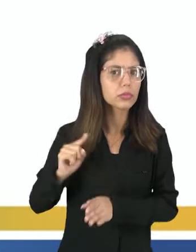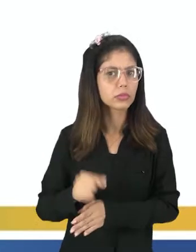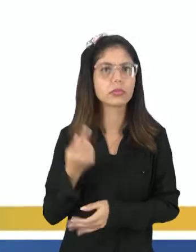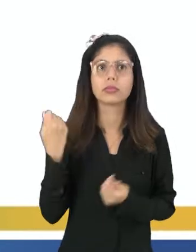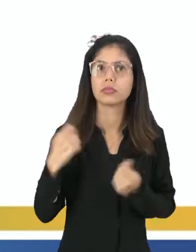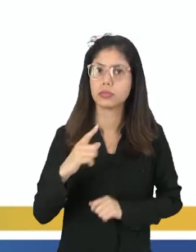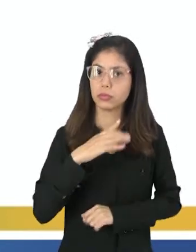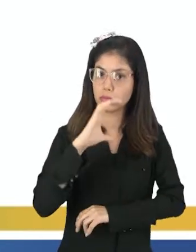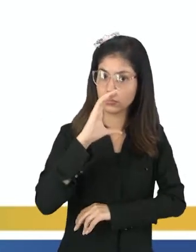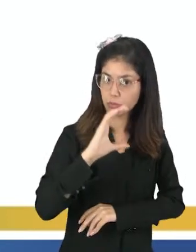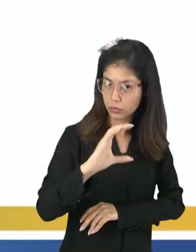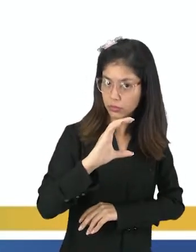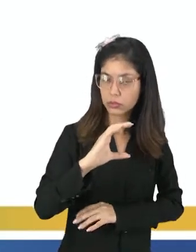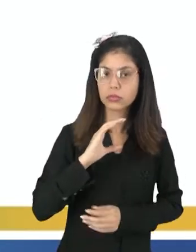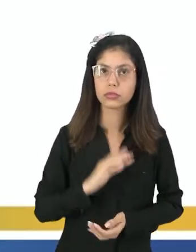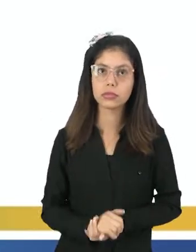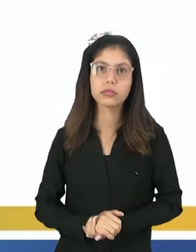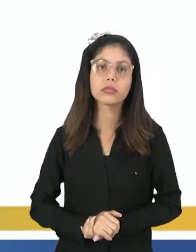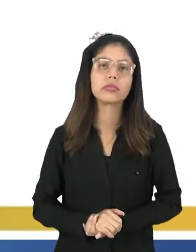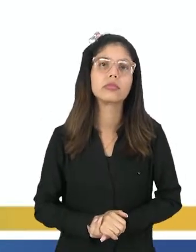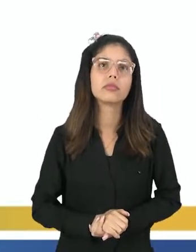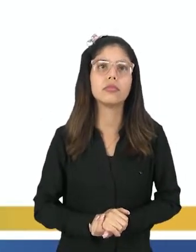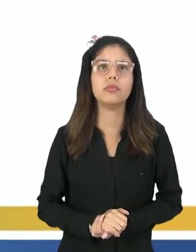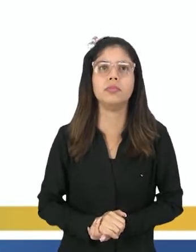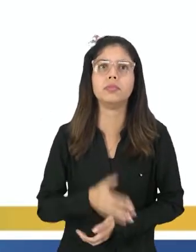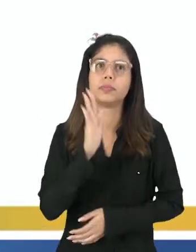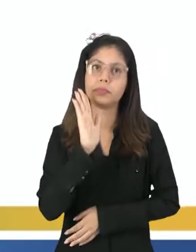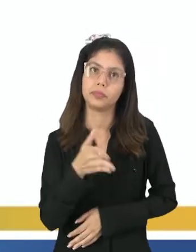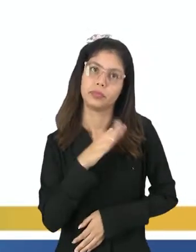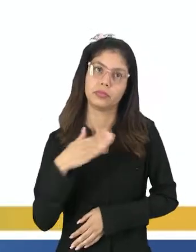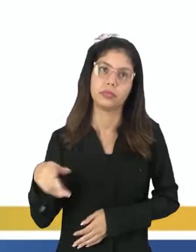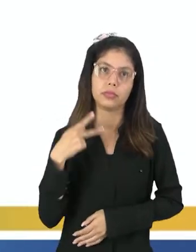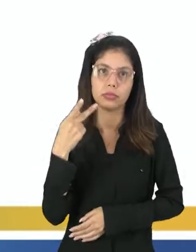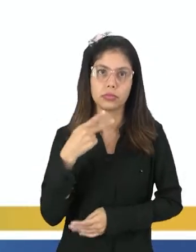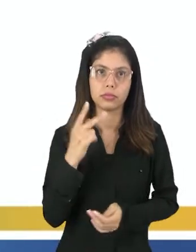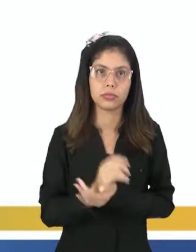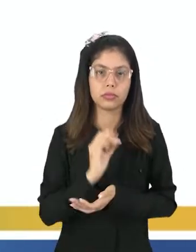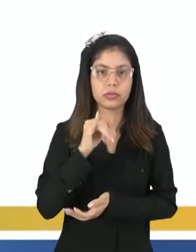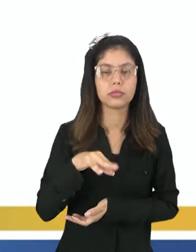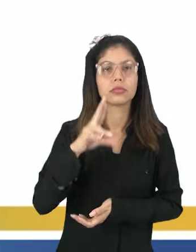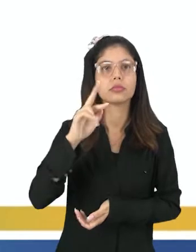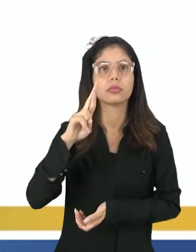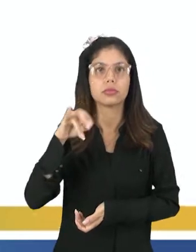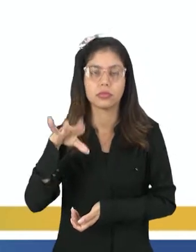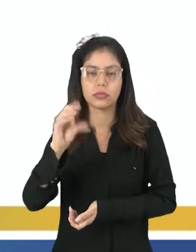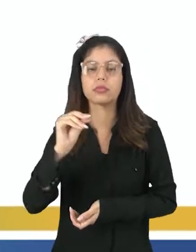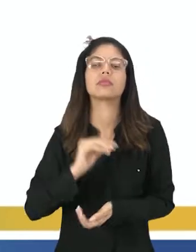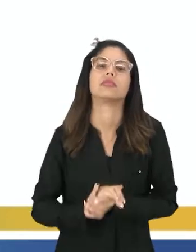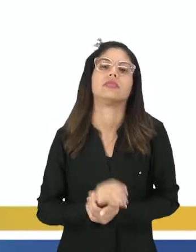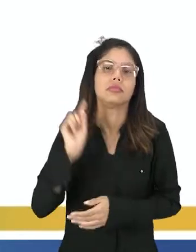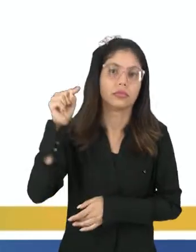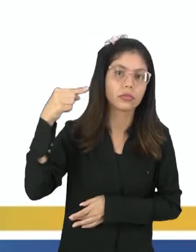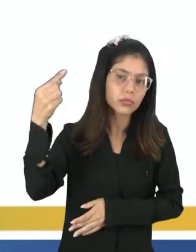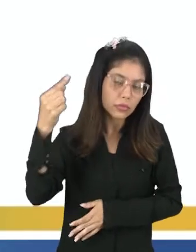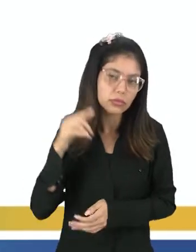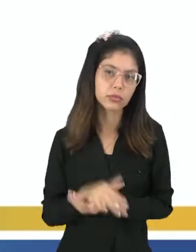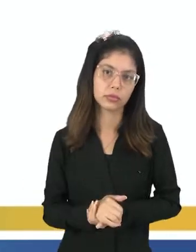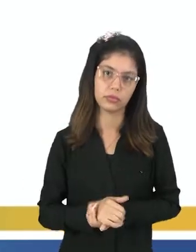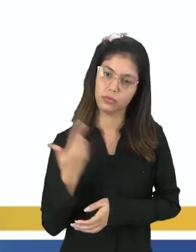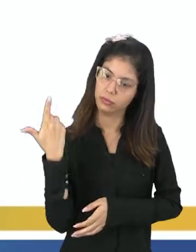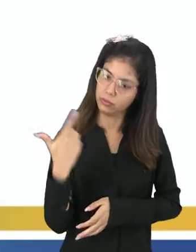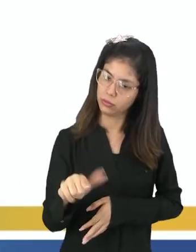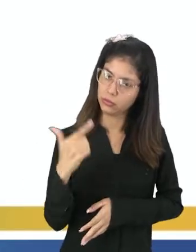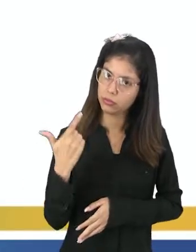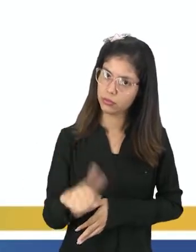ter carbono em sua composição. Já quando a gente fala dos compostos inorgânicos, são aqueles que